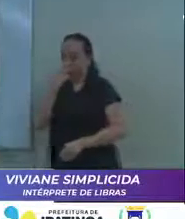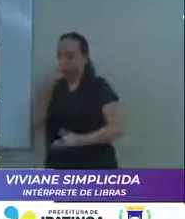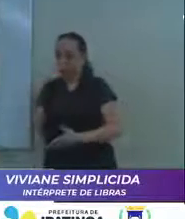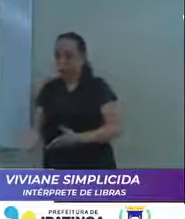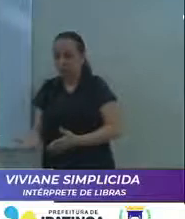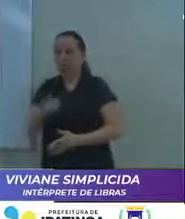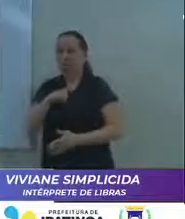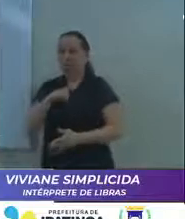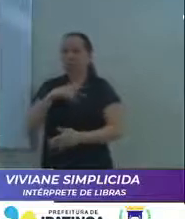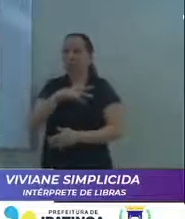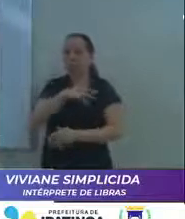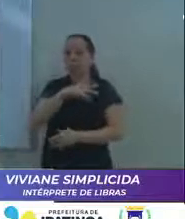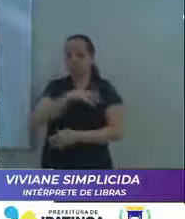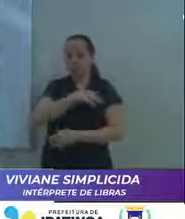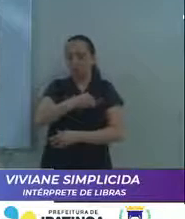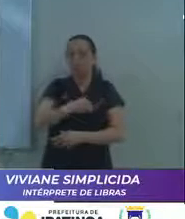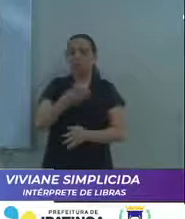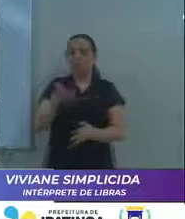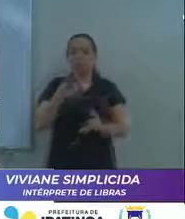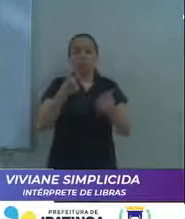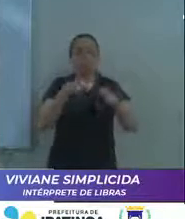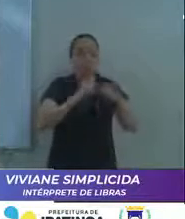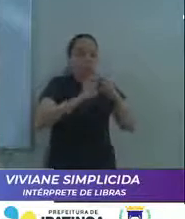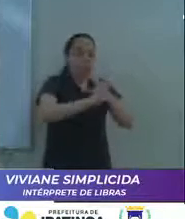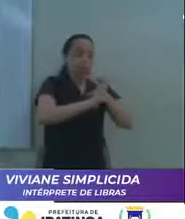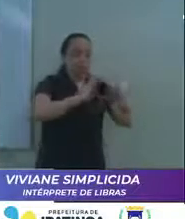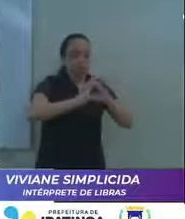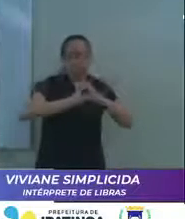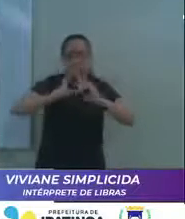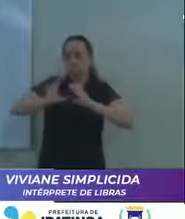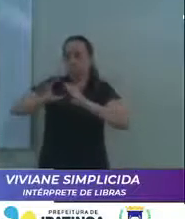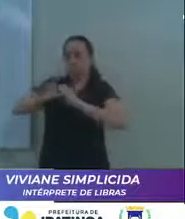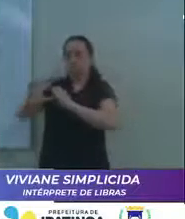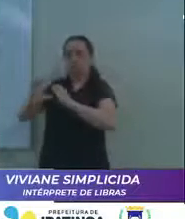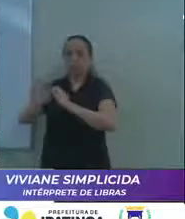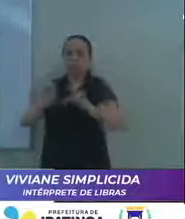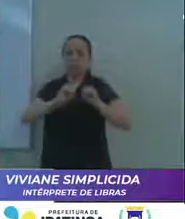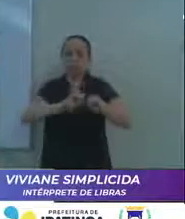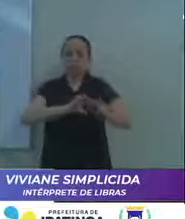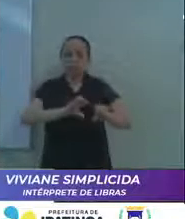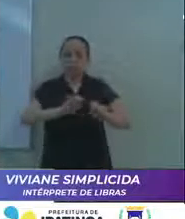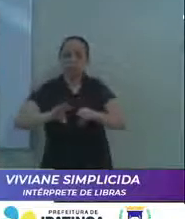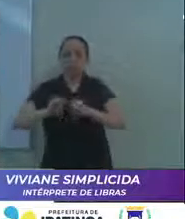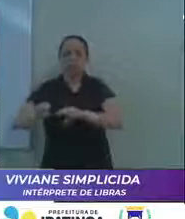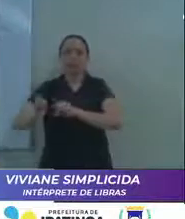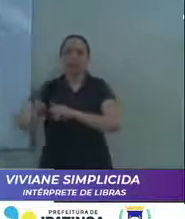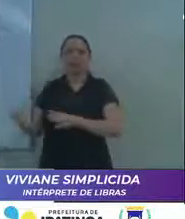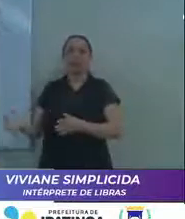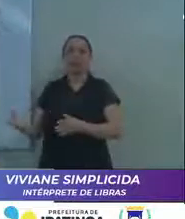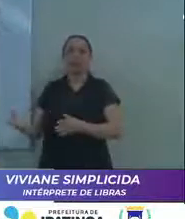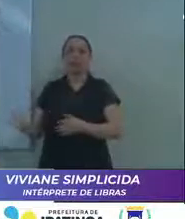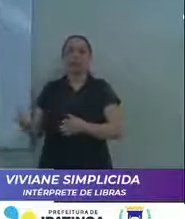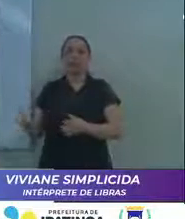tenham filhos. Então, a gente precisa comunicar com nossos filhos, ensinar. Então,